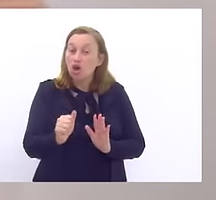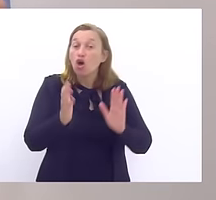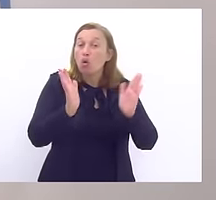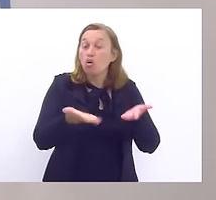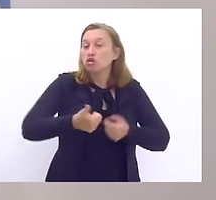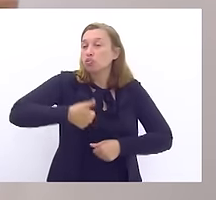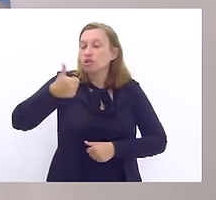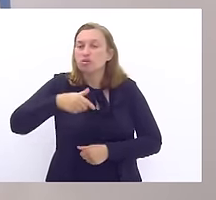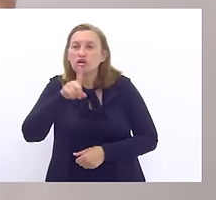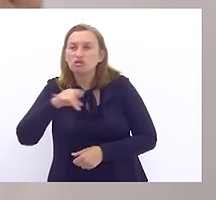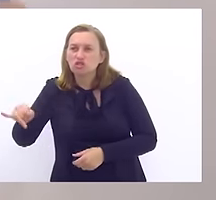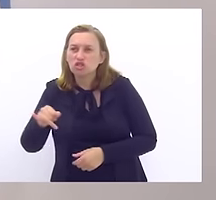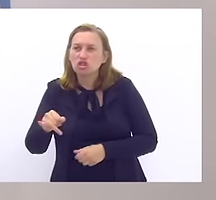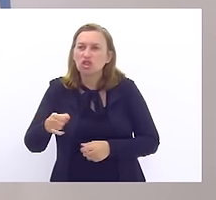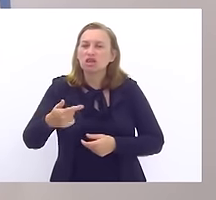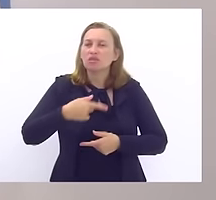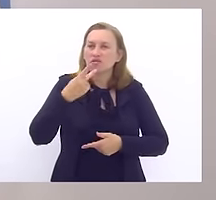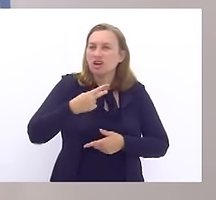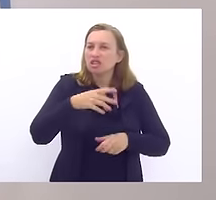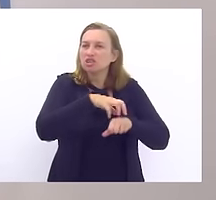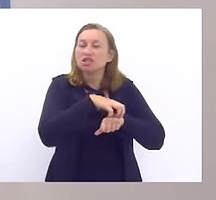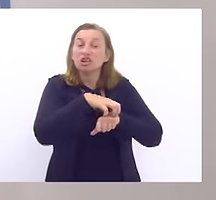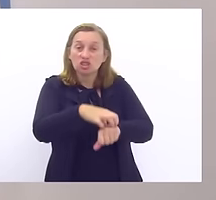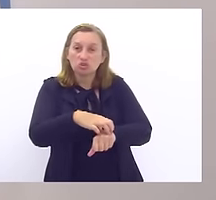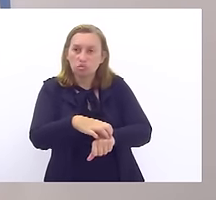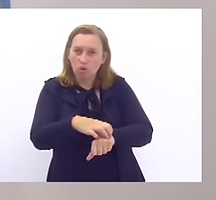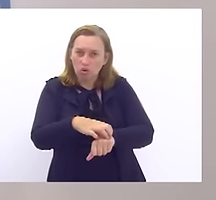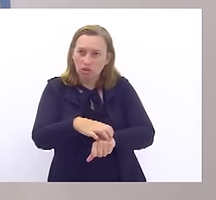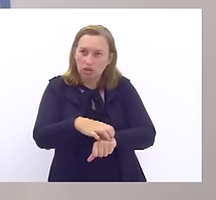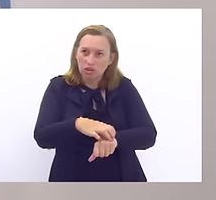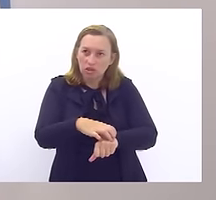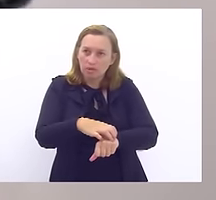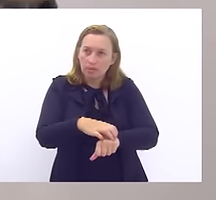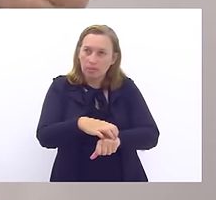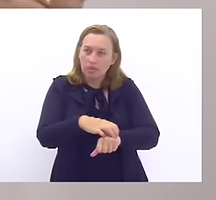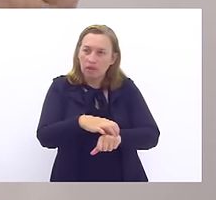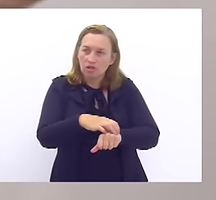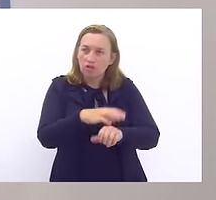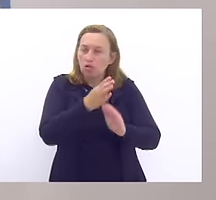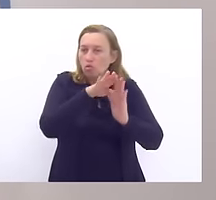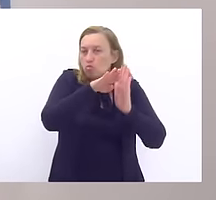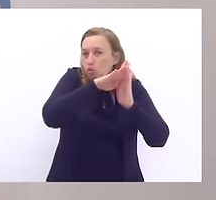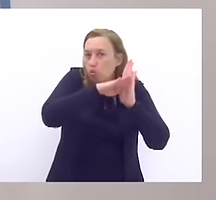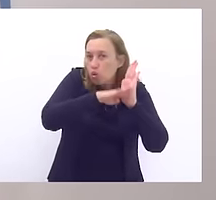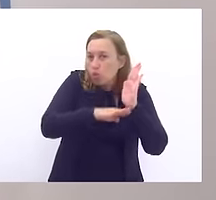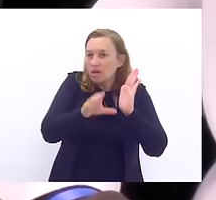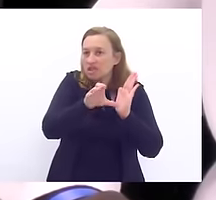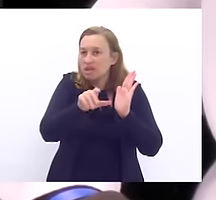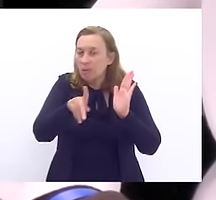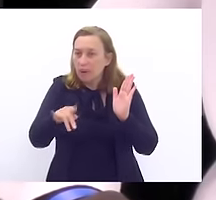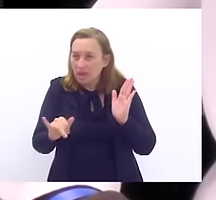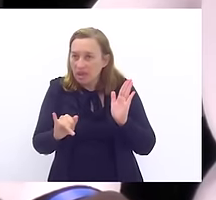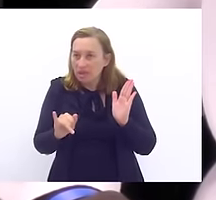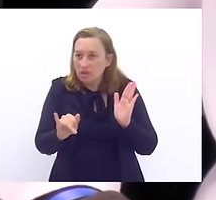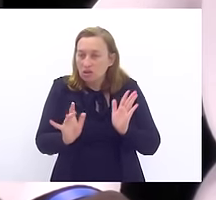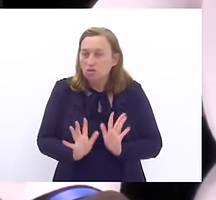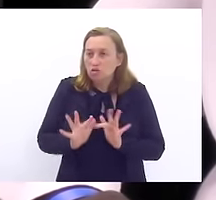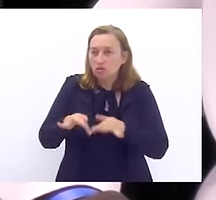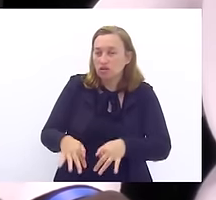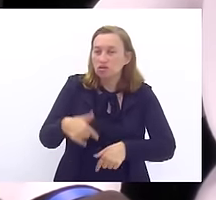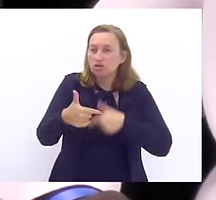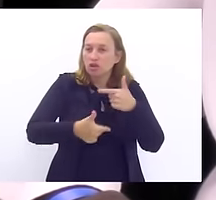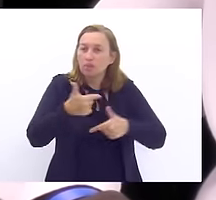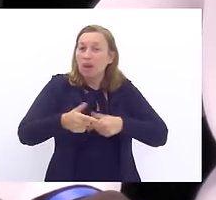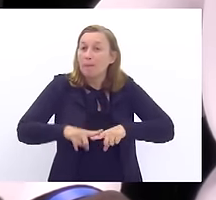que nós estamos tratando de transporte subvertendo inclusive um cronograma da CPI que abordaria transporte ao fim dos trabalhos